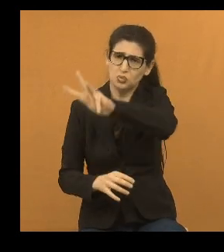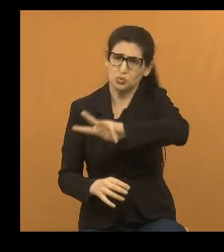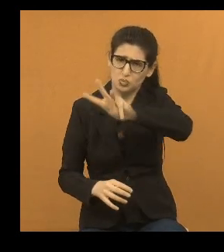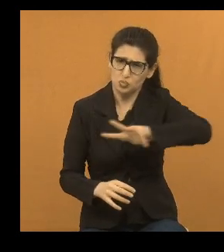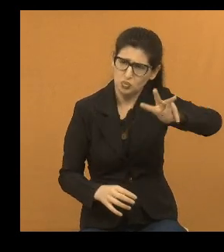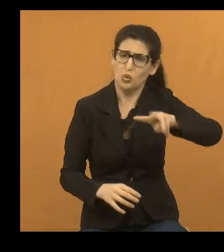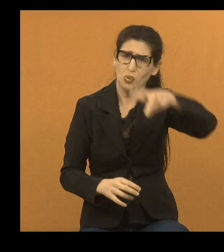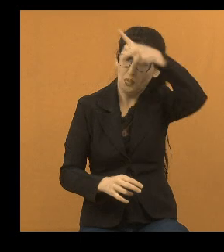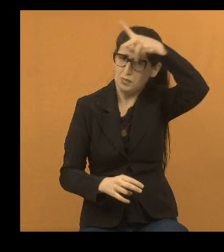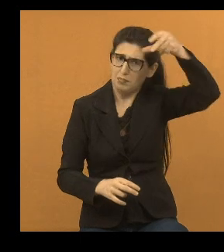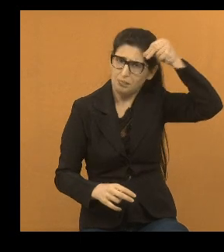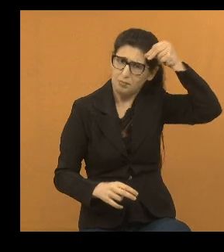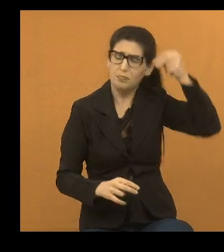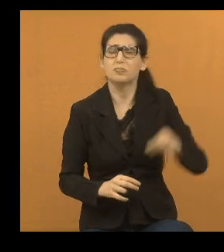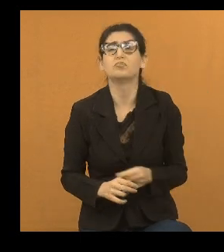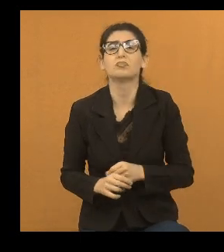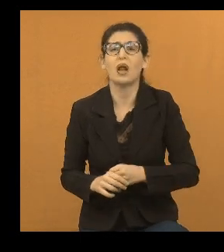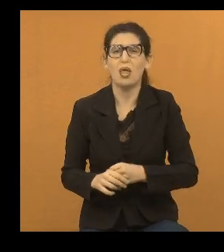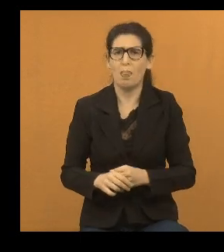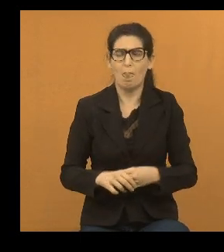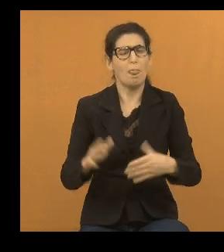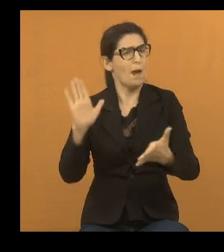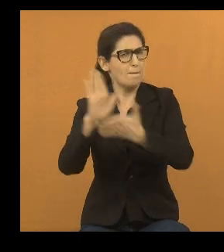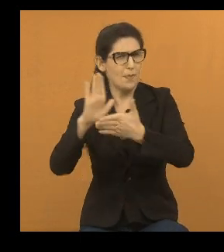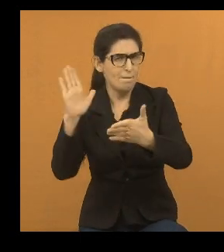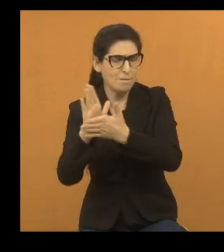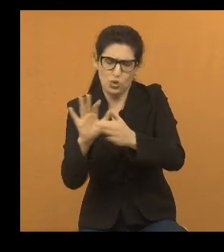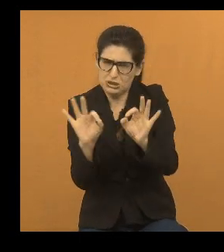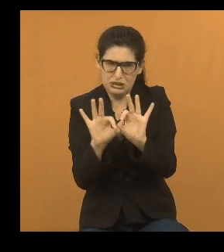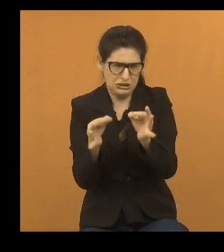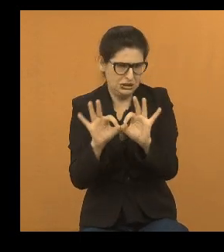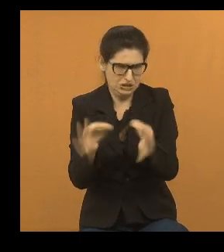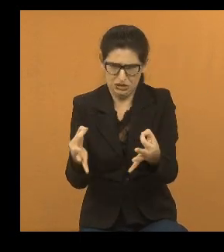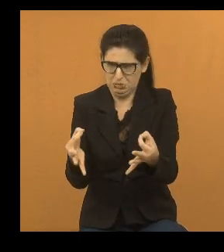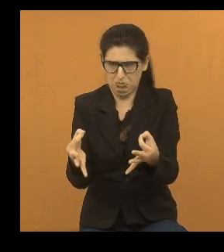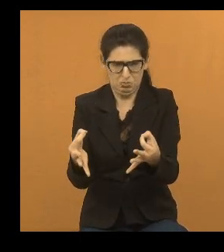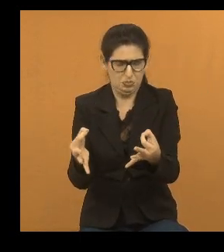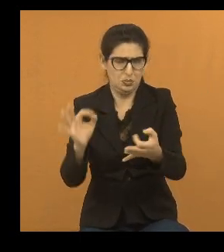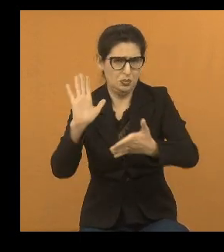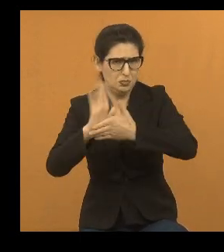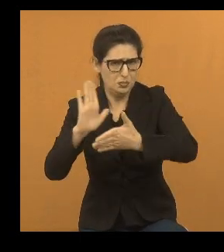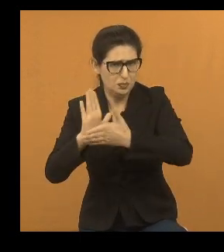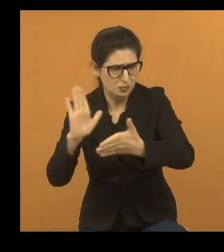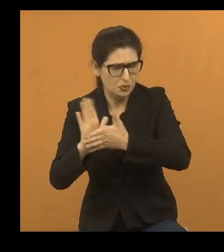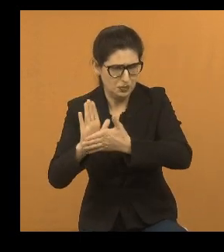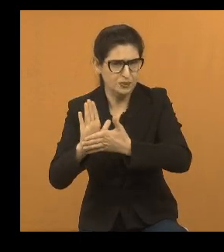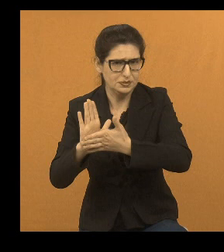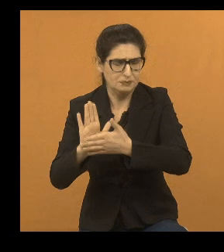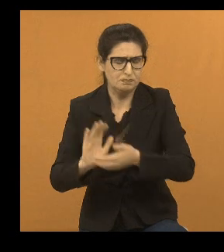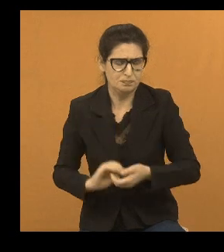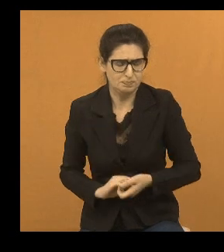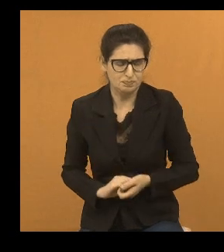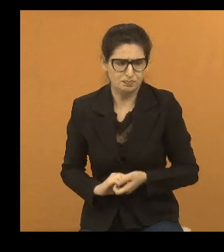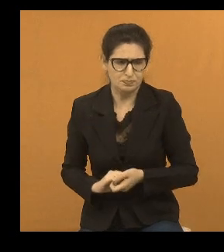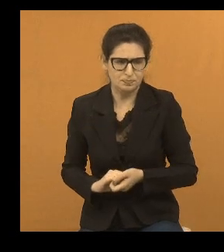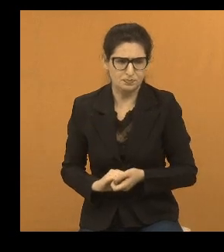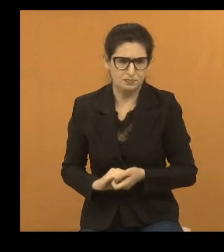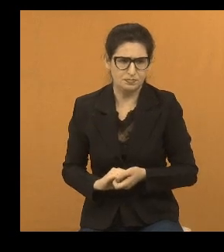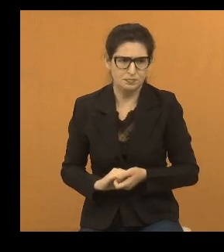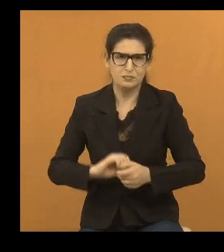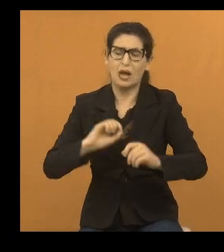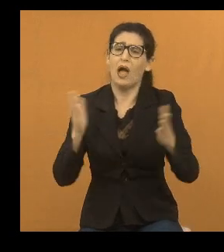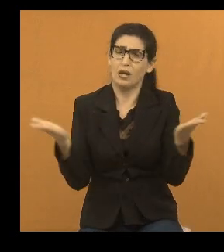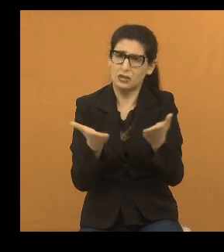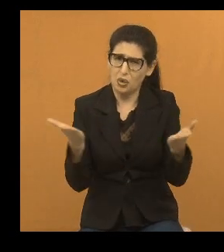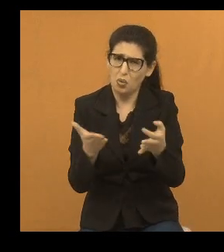É uma minuta mesmo, um rascunho, uma proposta inicial do que a gente está avaliando como adequado. E agora, por fim, chegamos às